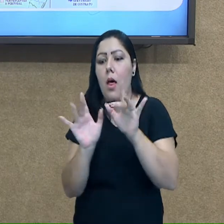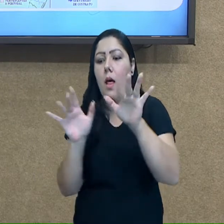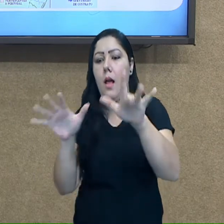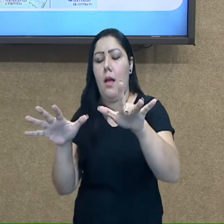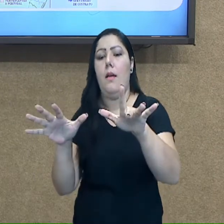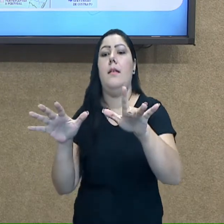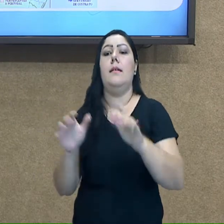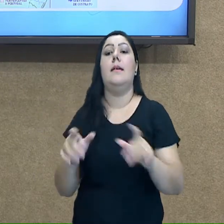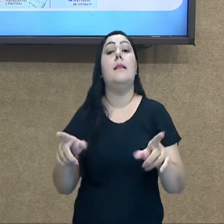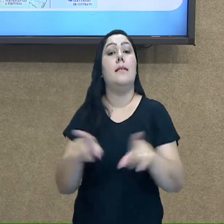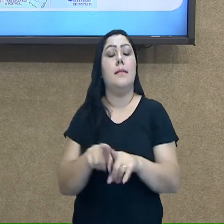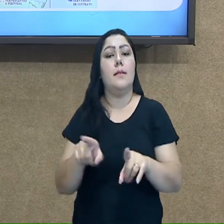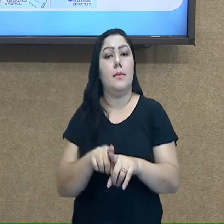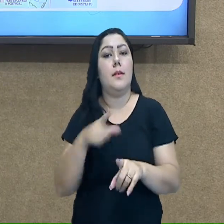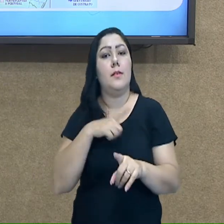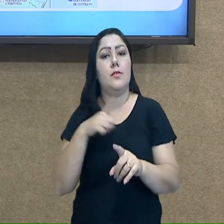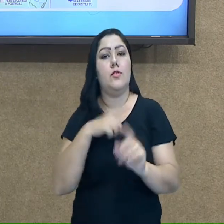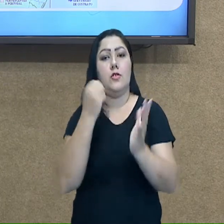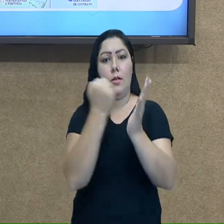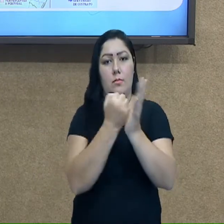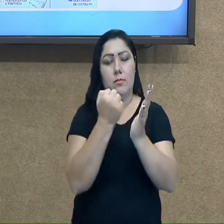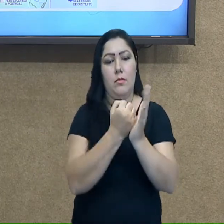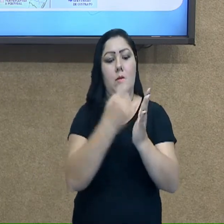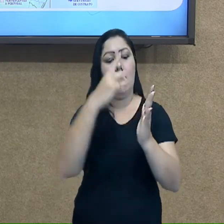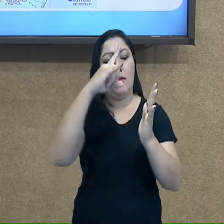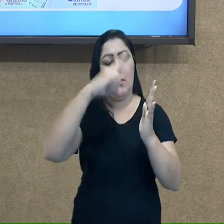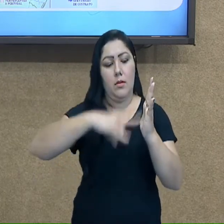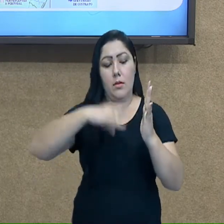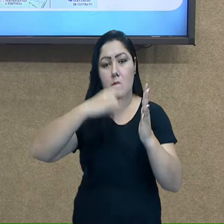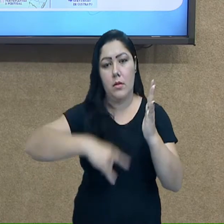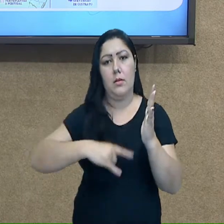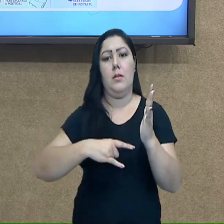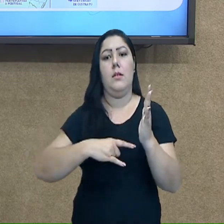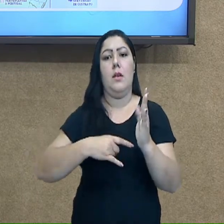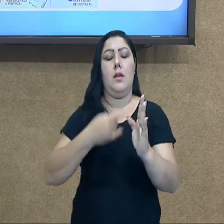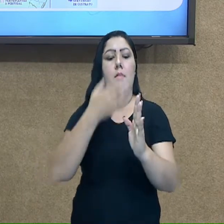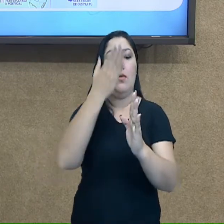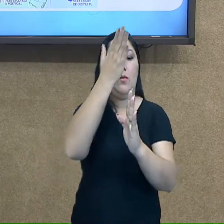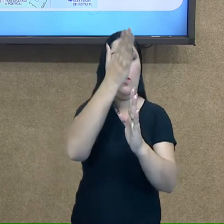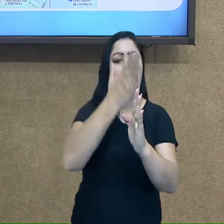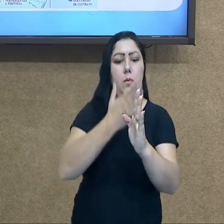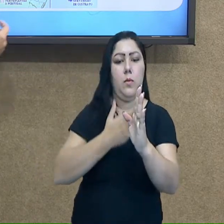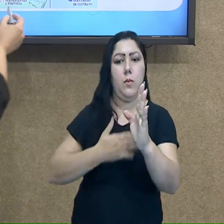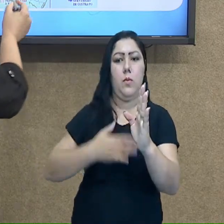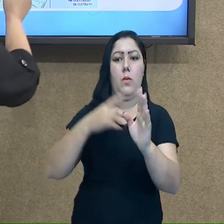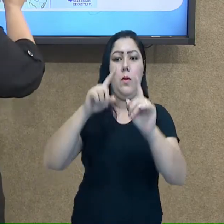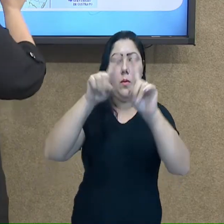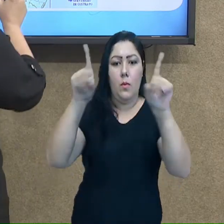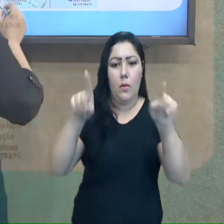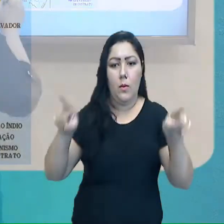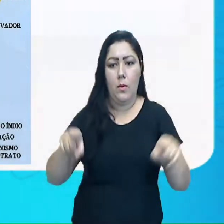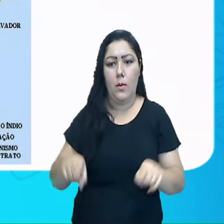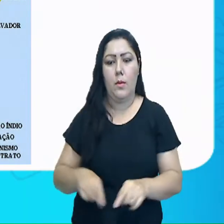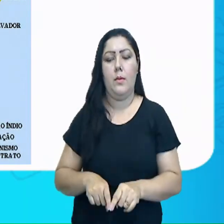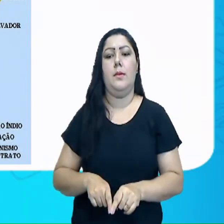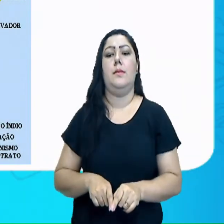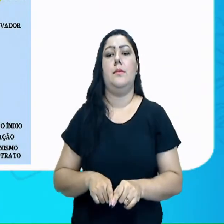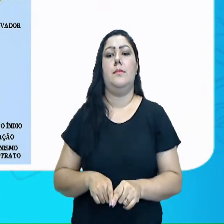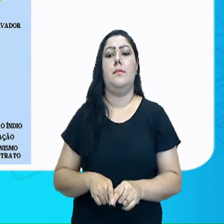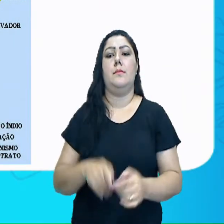de tratados, aonde delimitavam os limites, tanto das